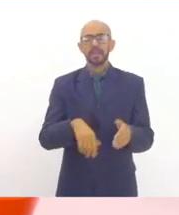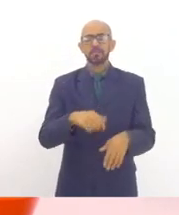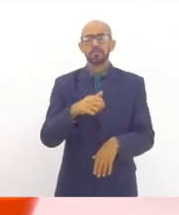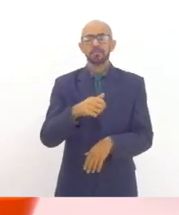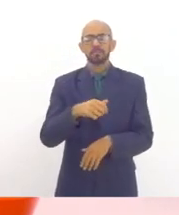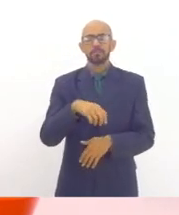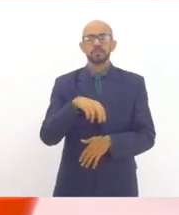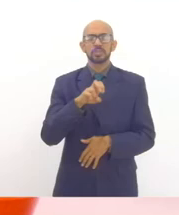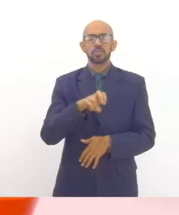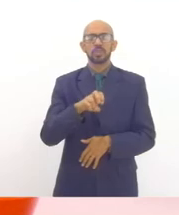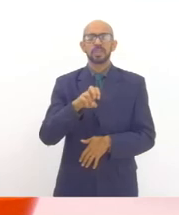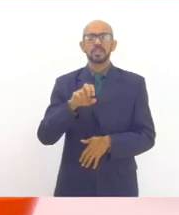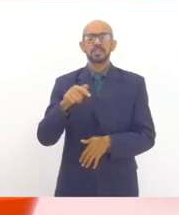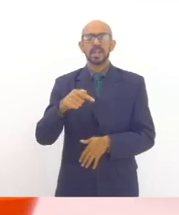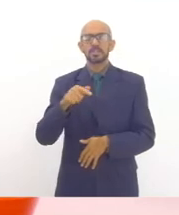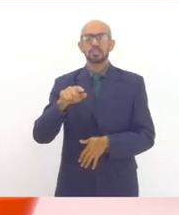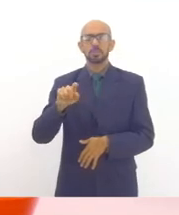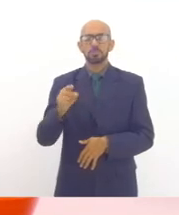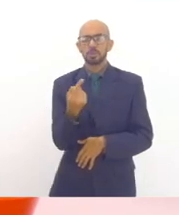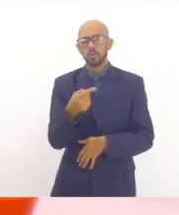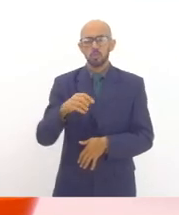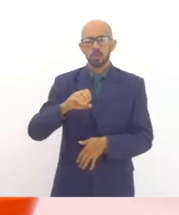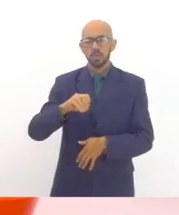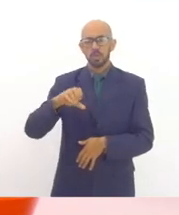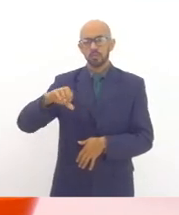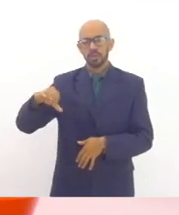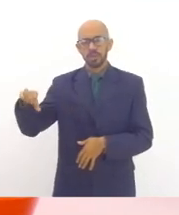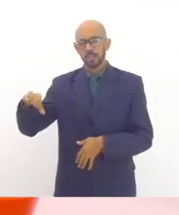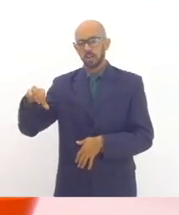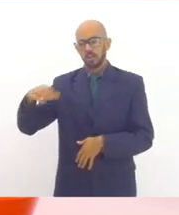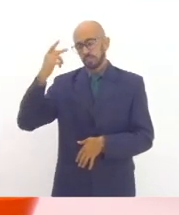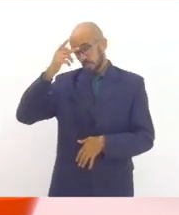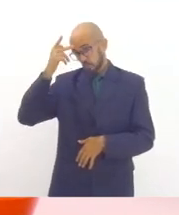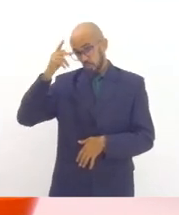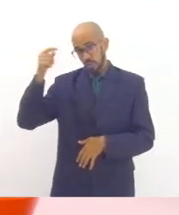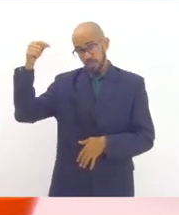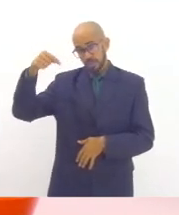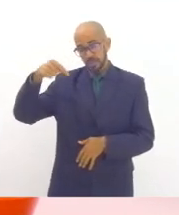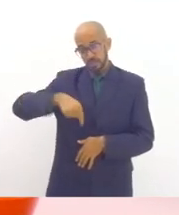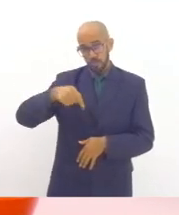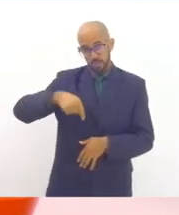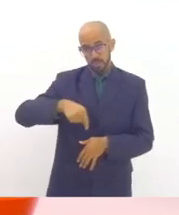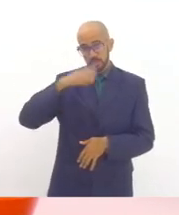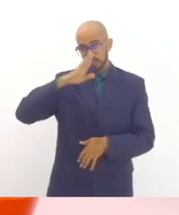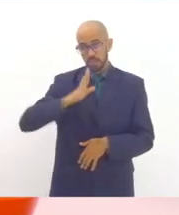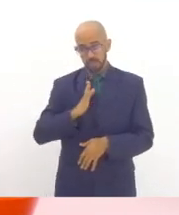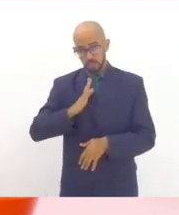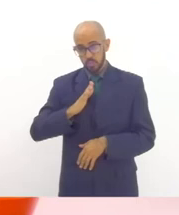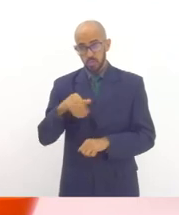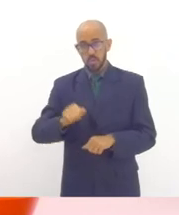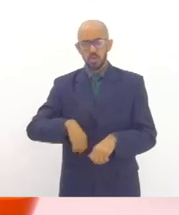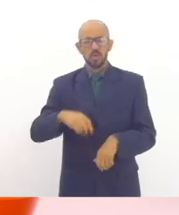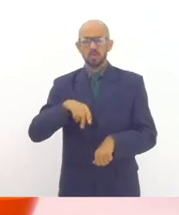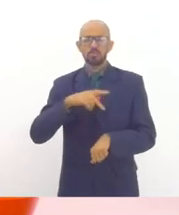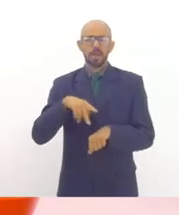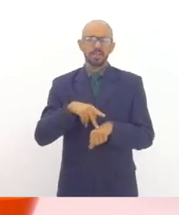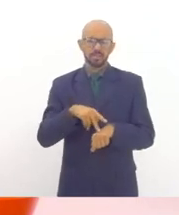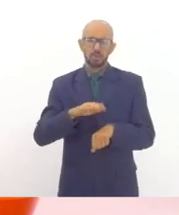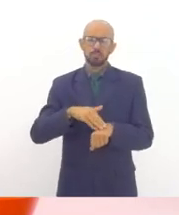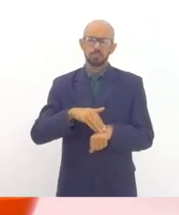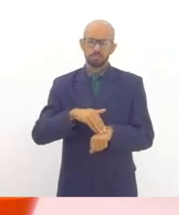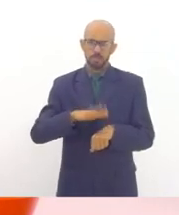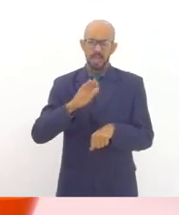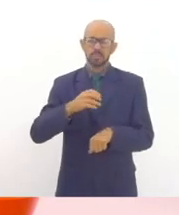57.099 pessoas refugiadas reconhecidas no Brasil, sendo que as nacionalidades com maior número entre 2011